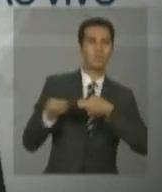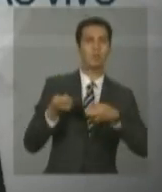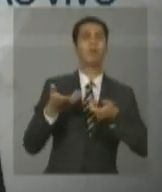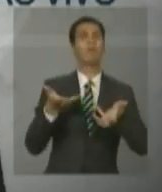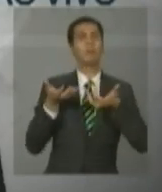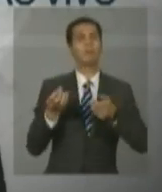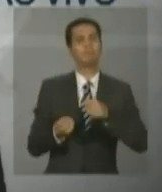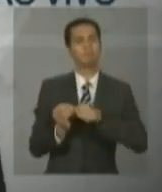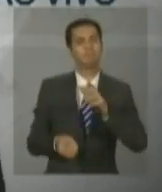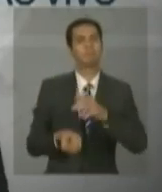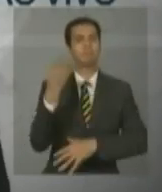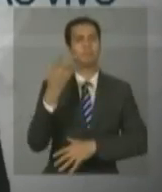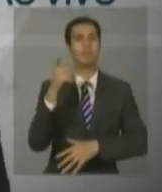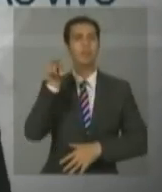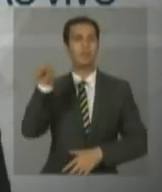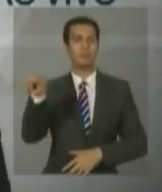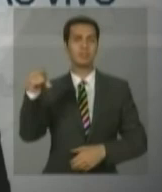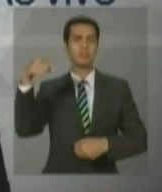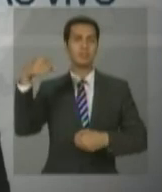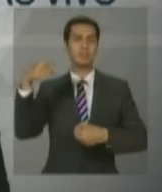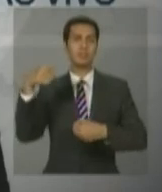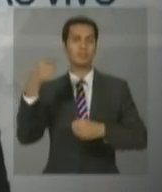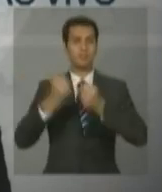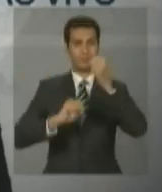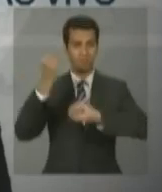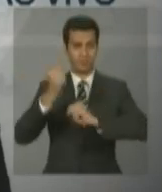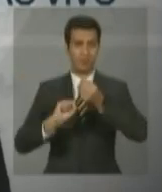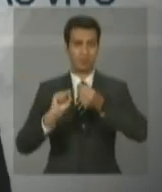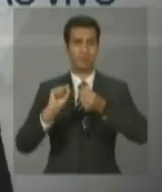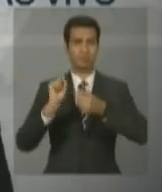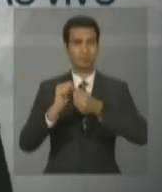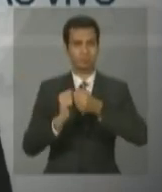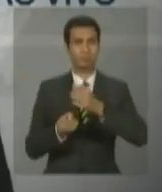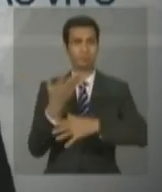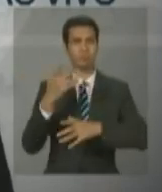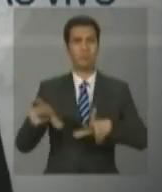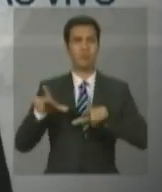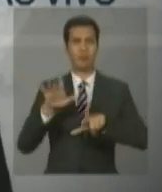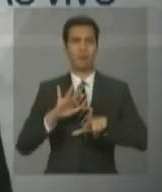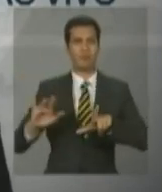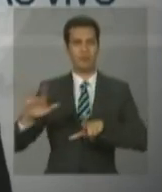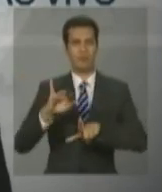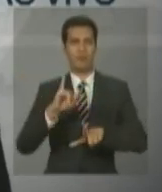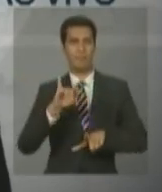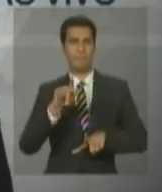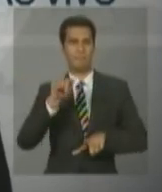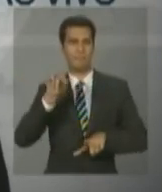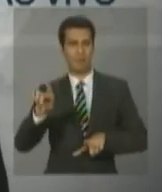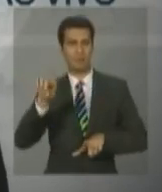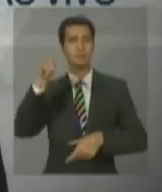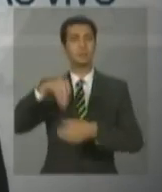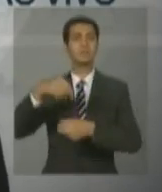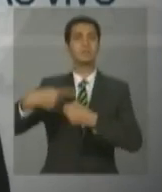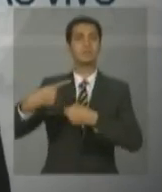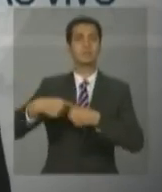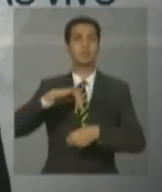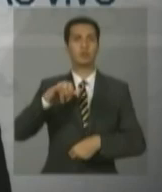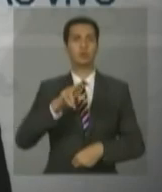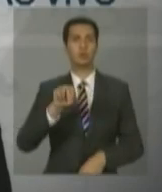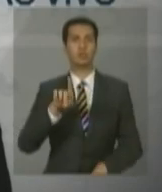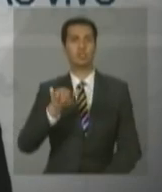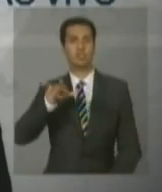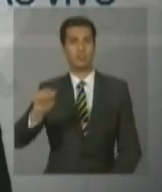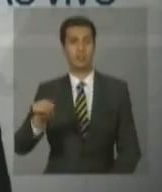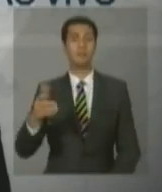iPad da Apple em Jundiaí, interior de São Paulo. Na última terça-feira, a presidenta Dilma Rousseff sancionou a medida